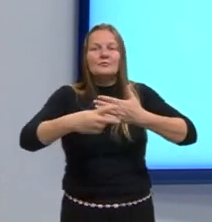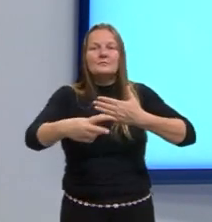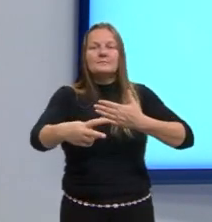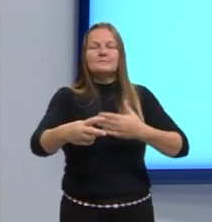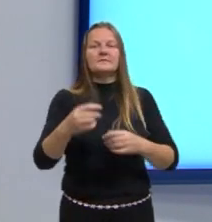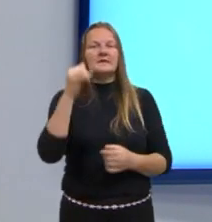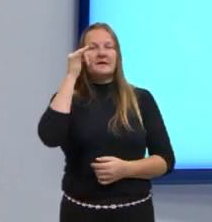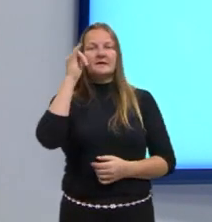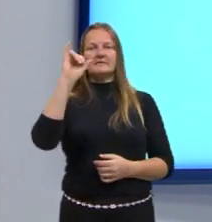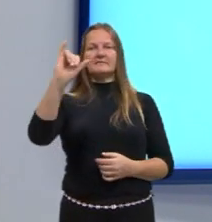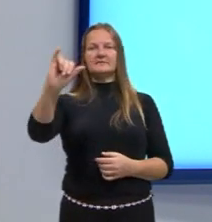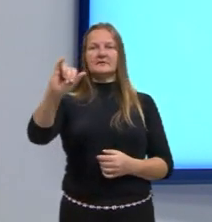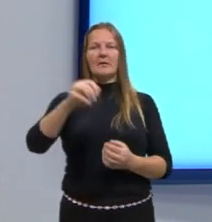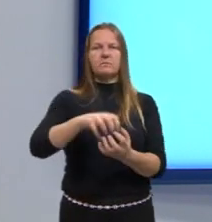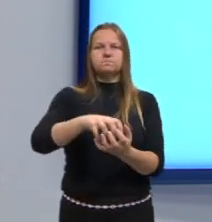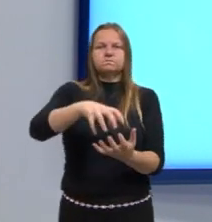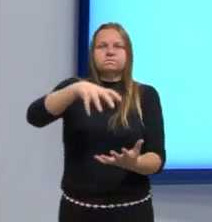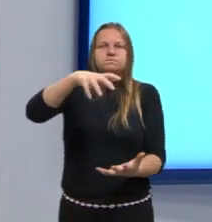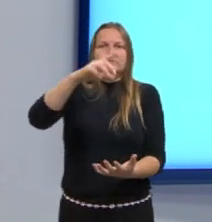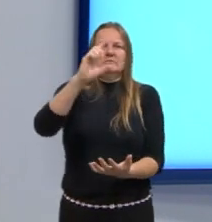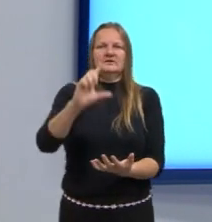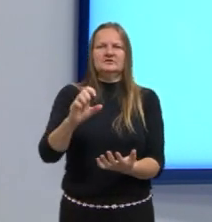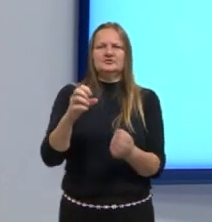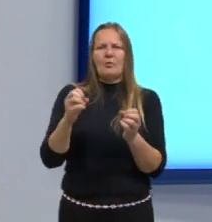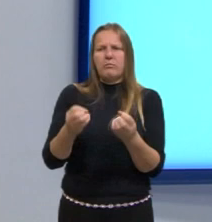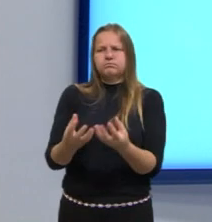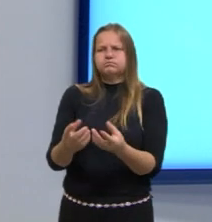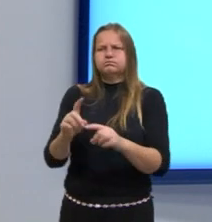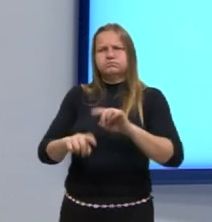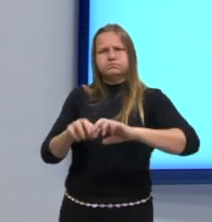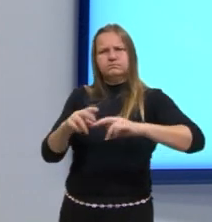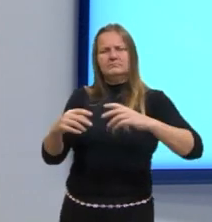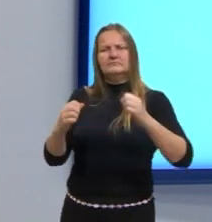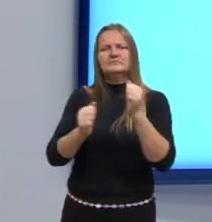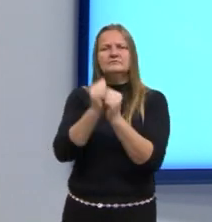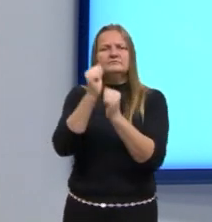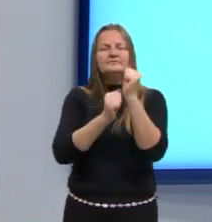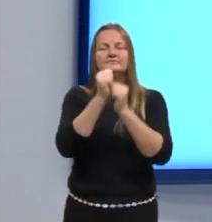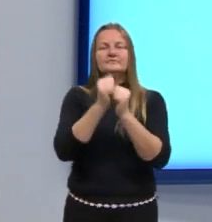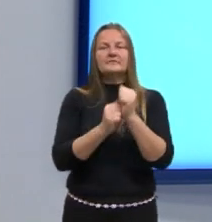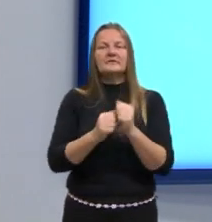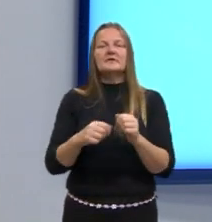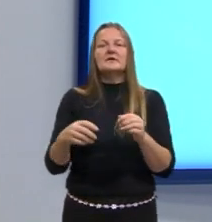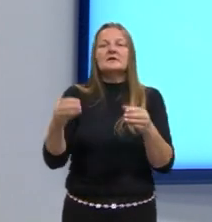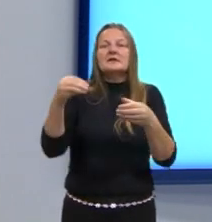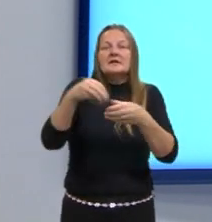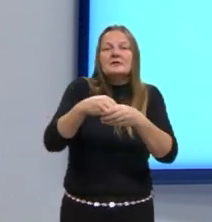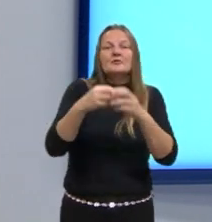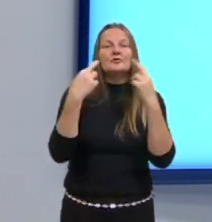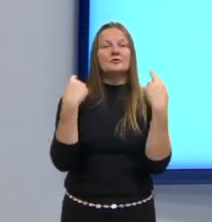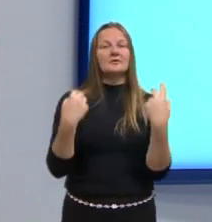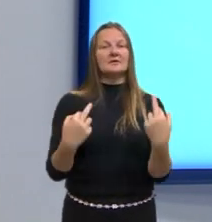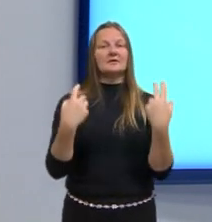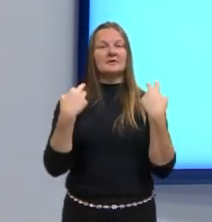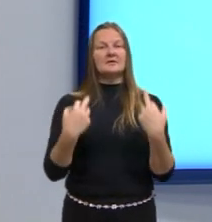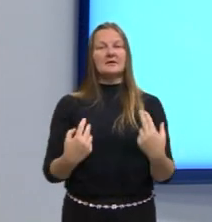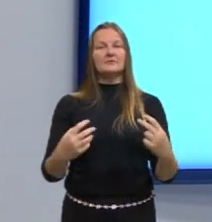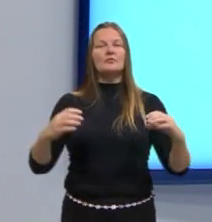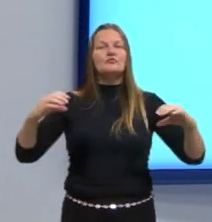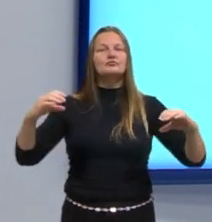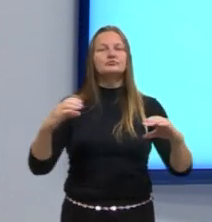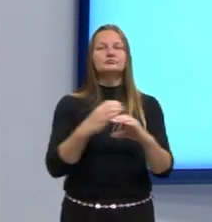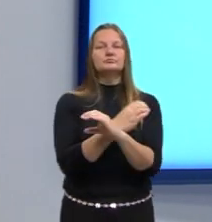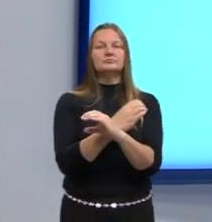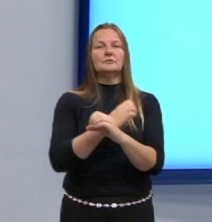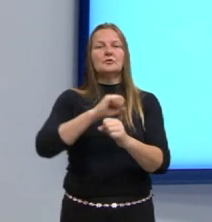evitando a utilizar o descarte de um resíduo industrial e votar enquadrando ele num conceito total de